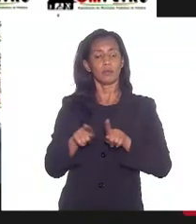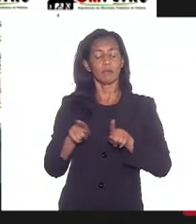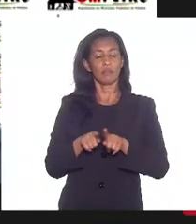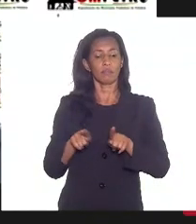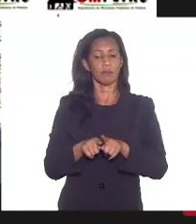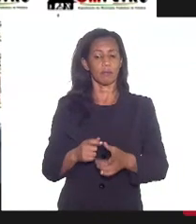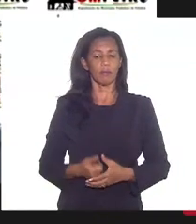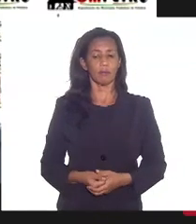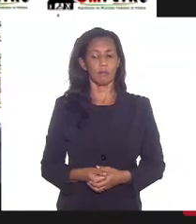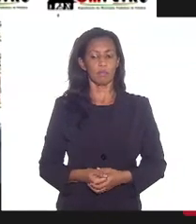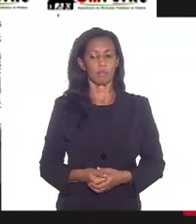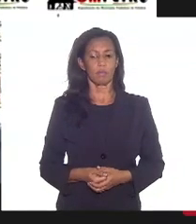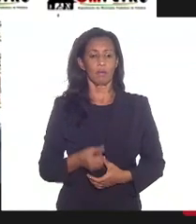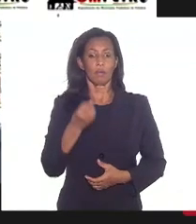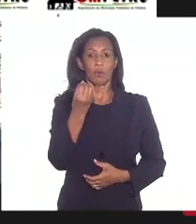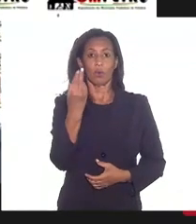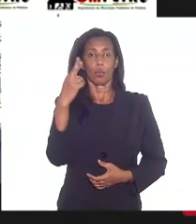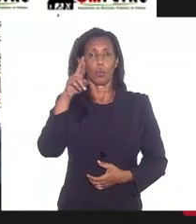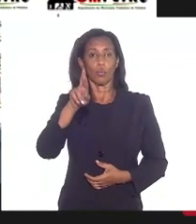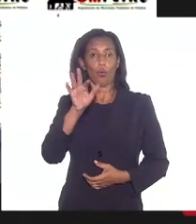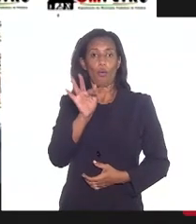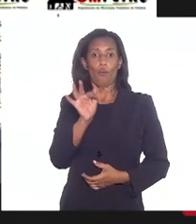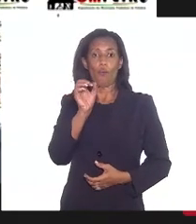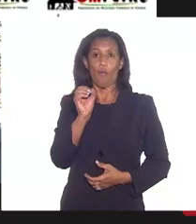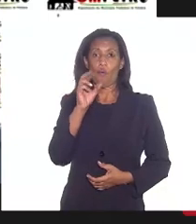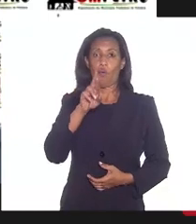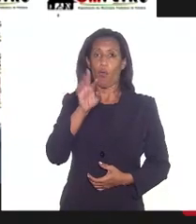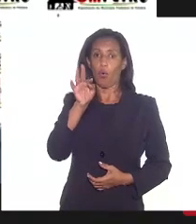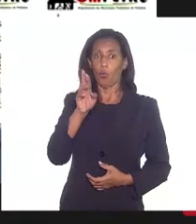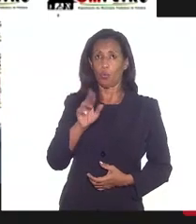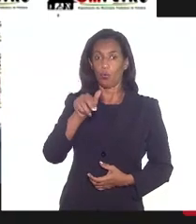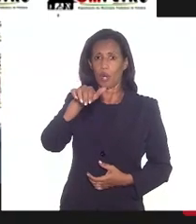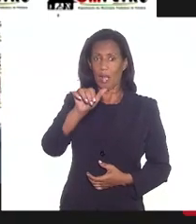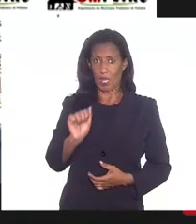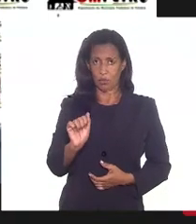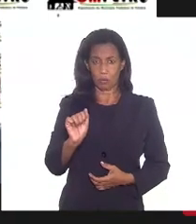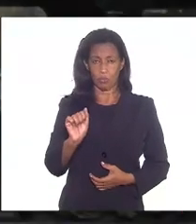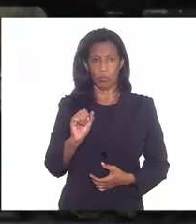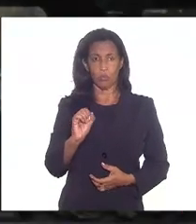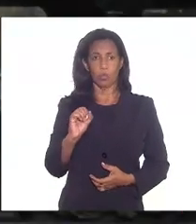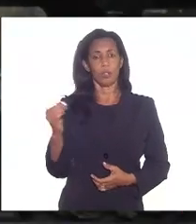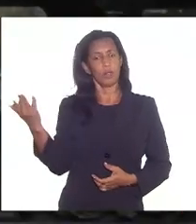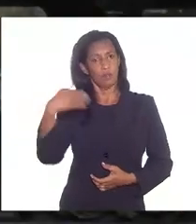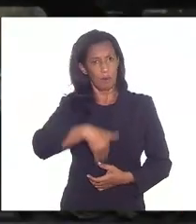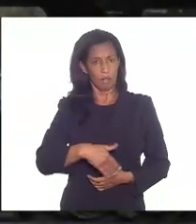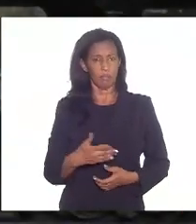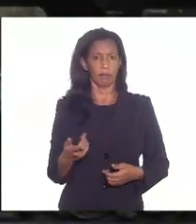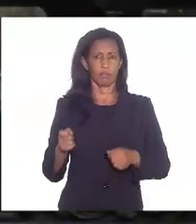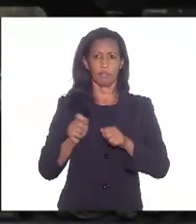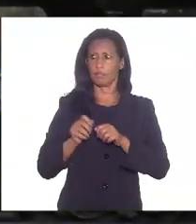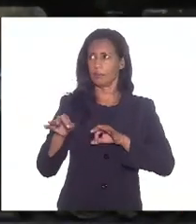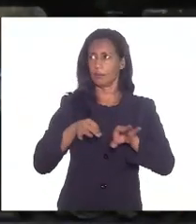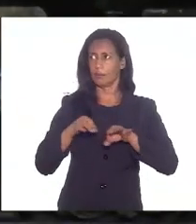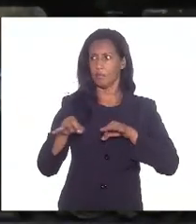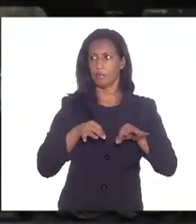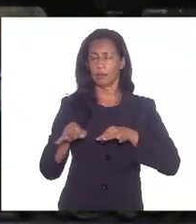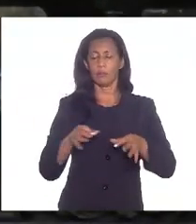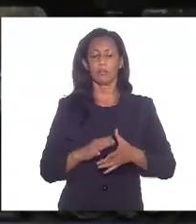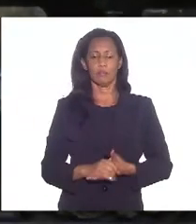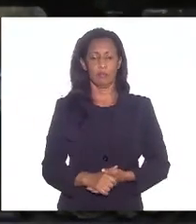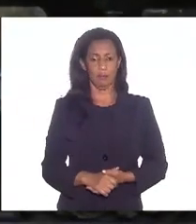o doutor Fortunato, da IF-15. Dito isso,